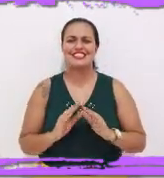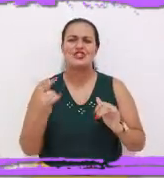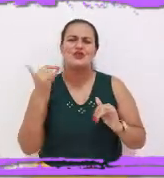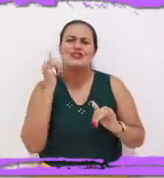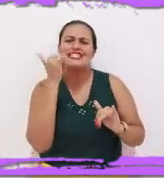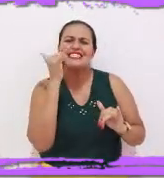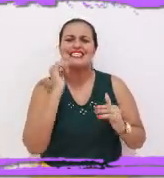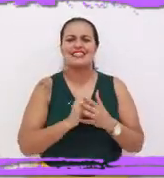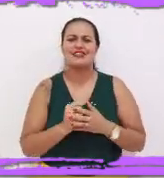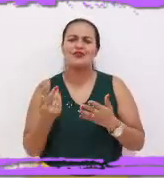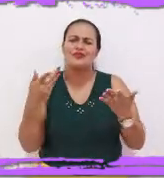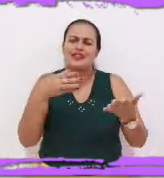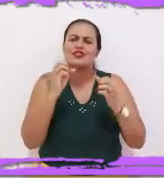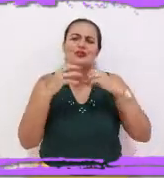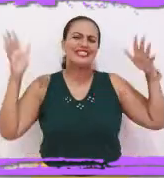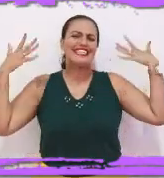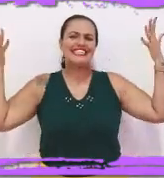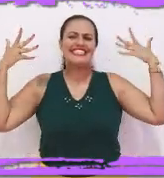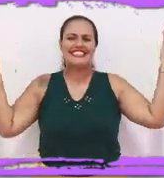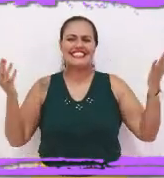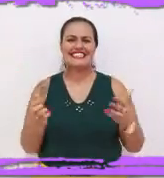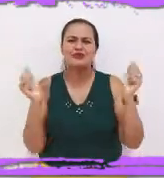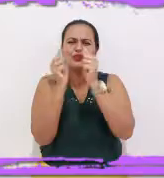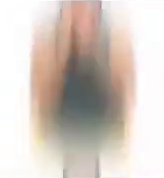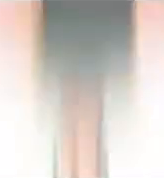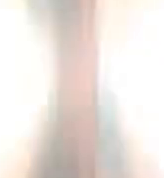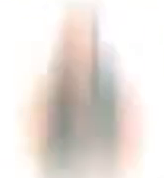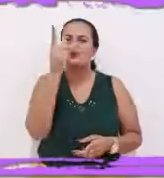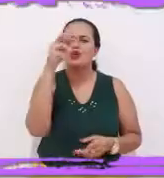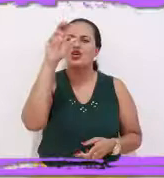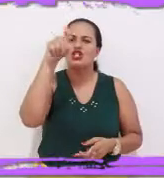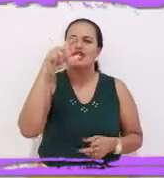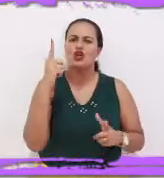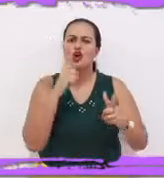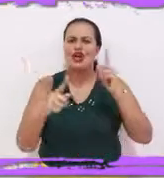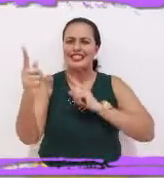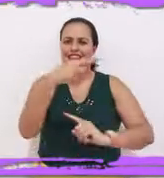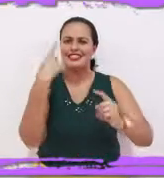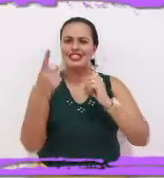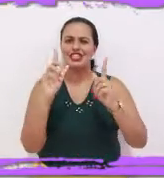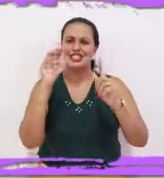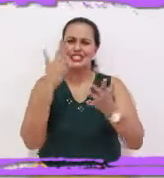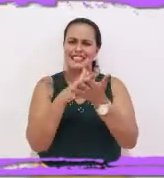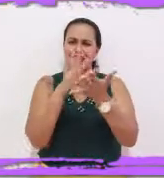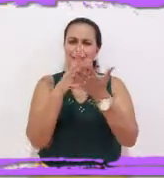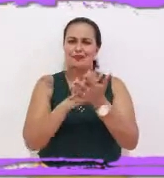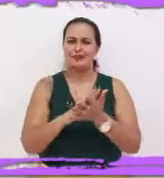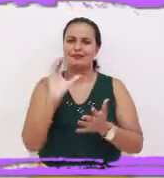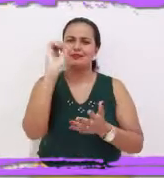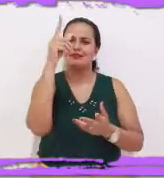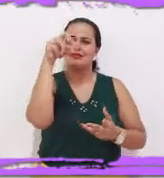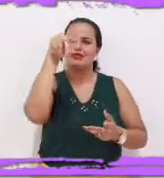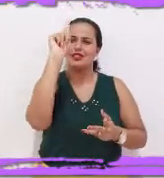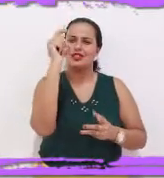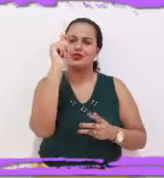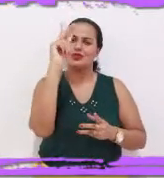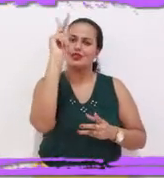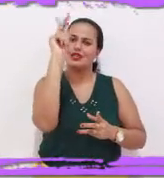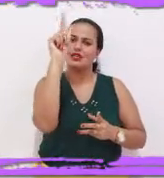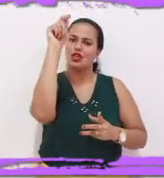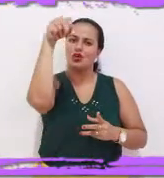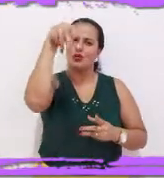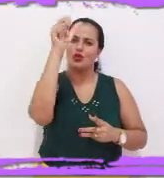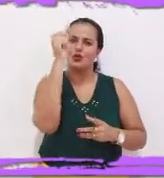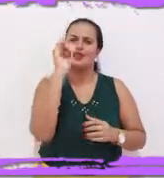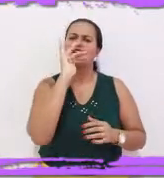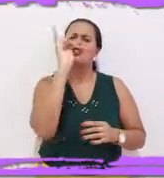a sonzeira. Vamos nessa, é muita alegria, vamos juntos. E domingo é dia do projeto Roda de Samba com Claudinho Guimarães. Vai